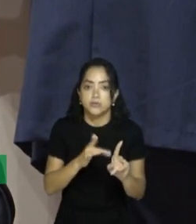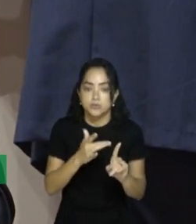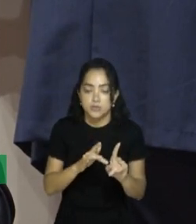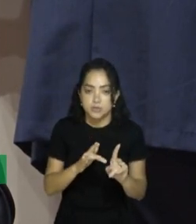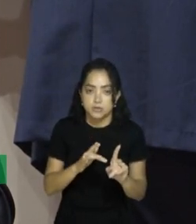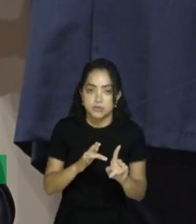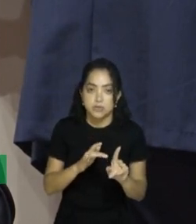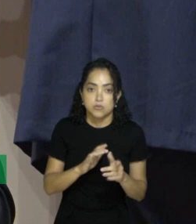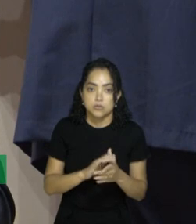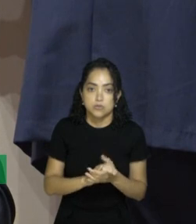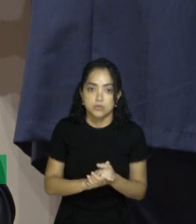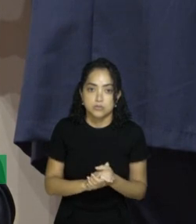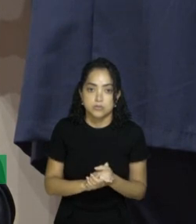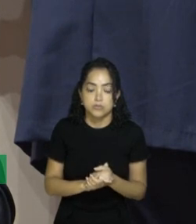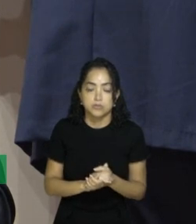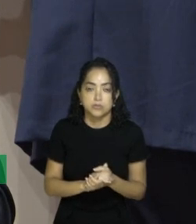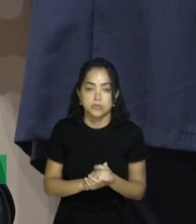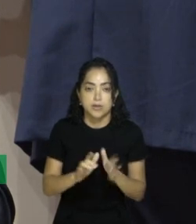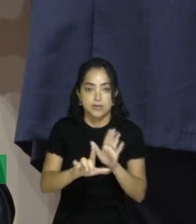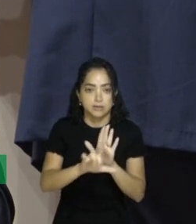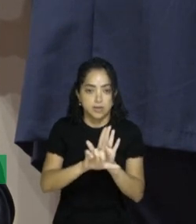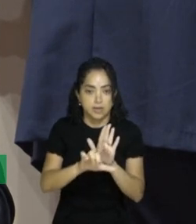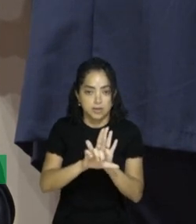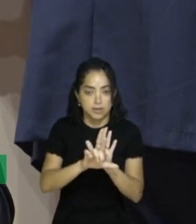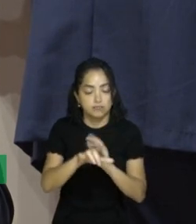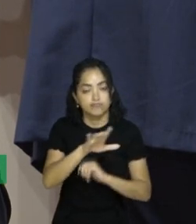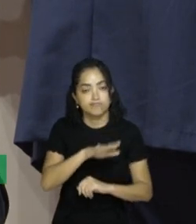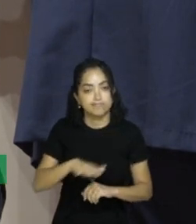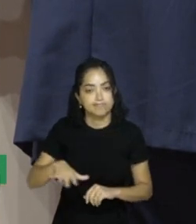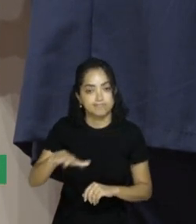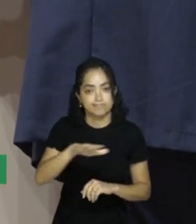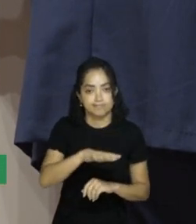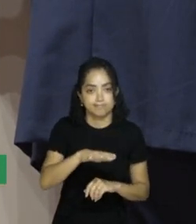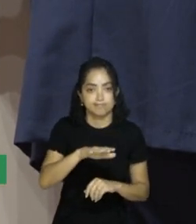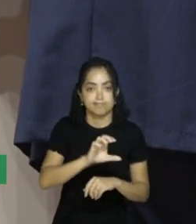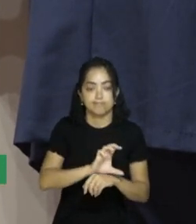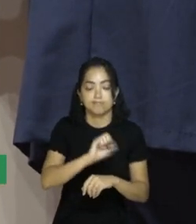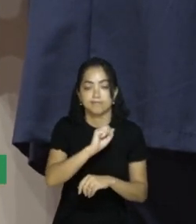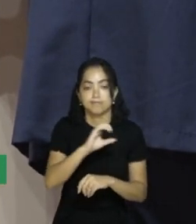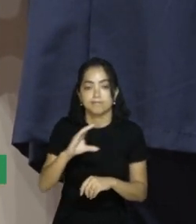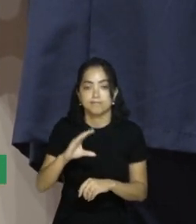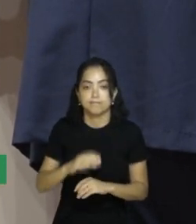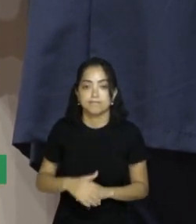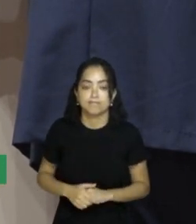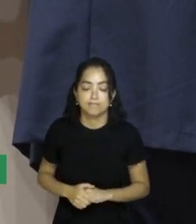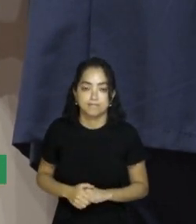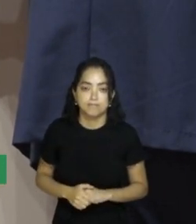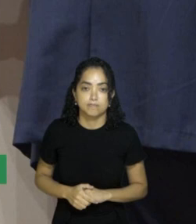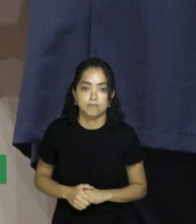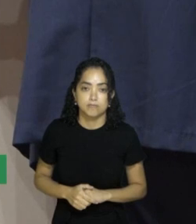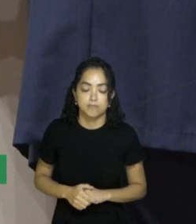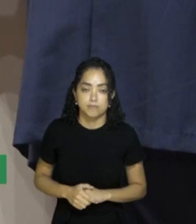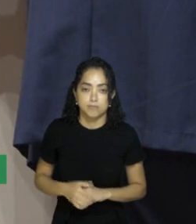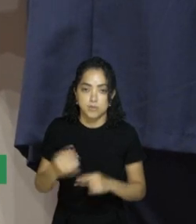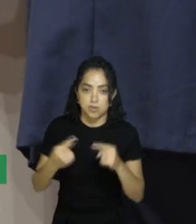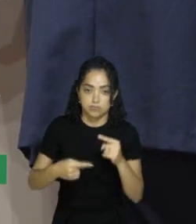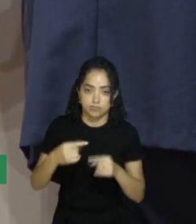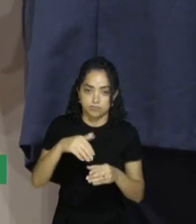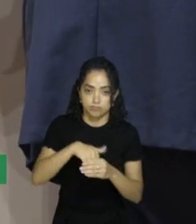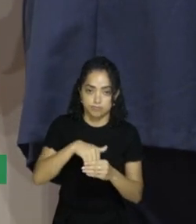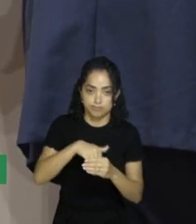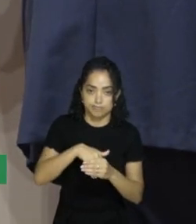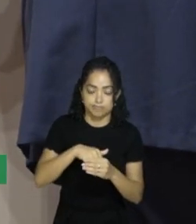dos encarregados da aplicação da Lei no âmbito do Estado de Santa Catarina em discussão tá vendo Quem Queira discutir em votação